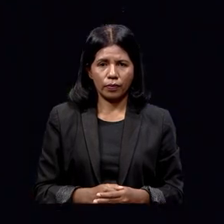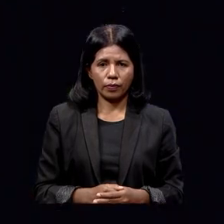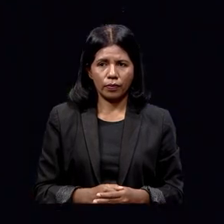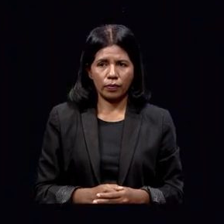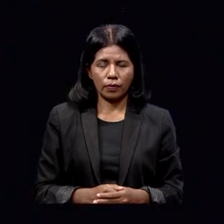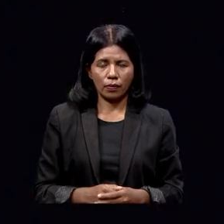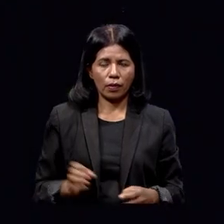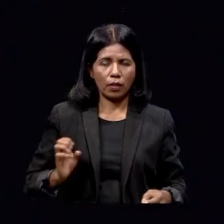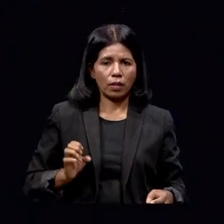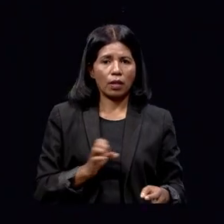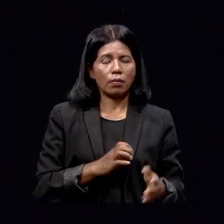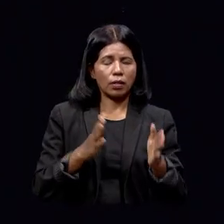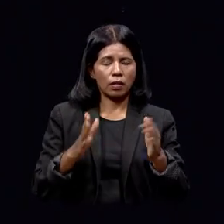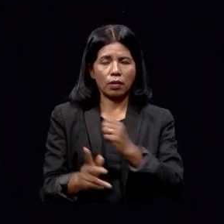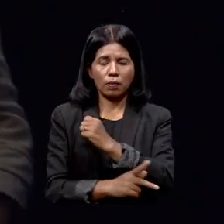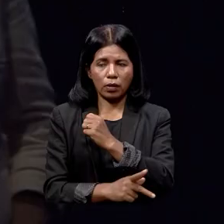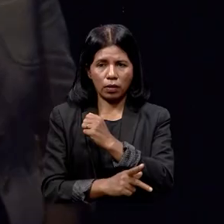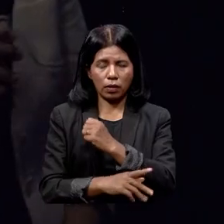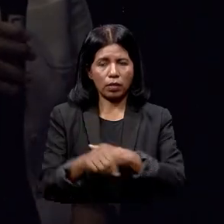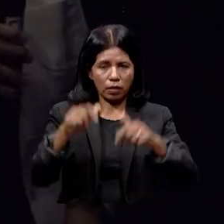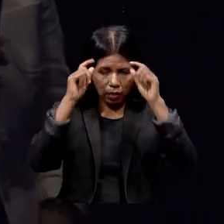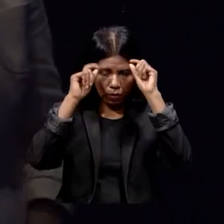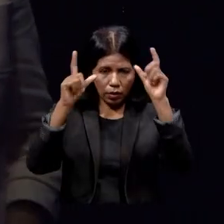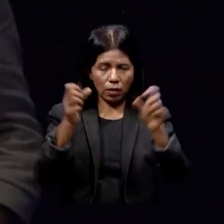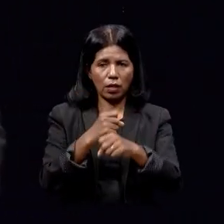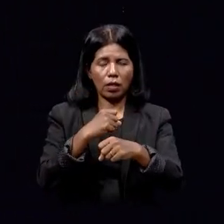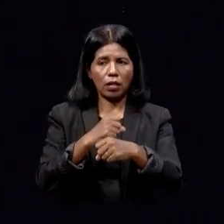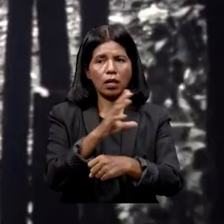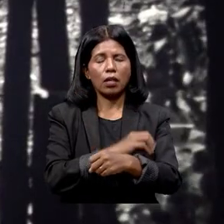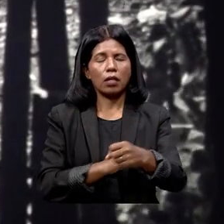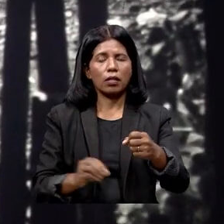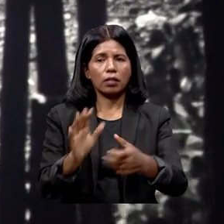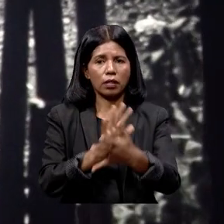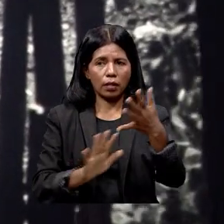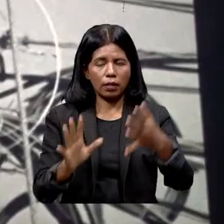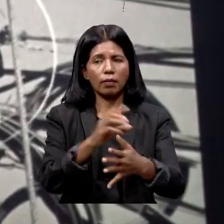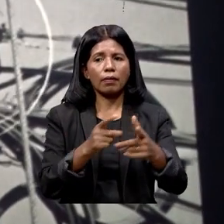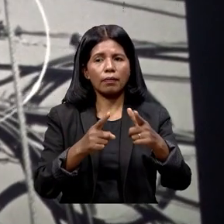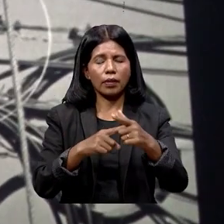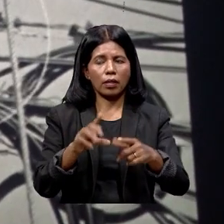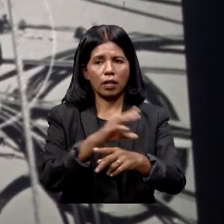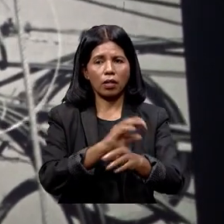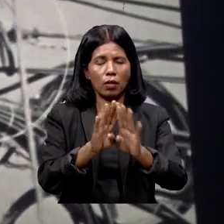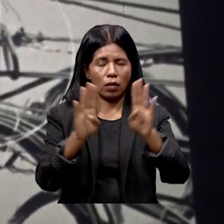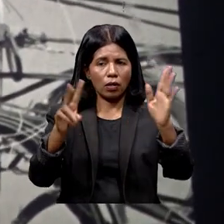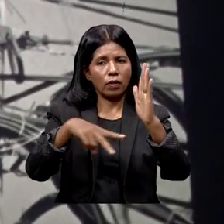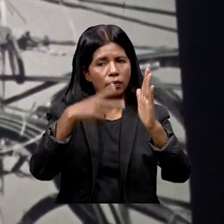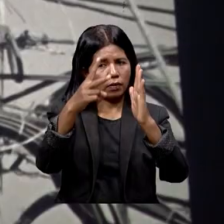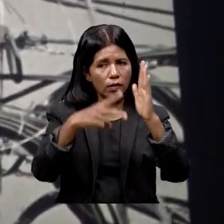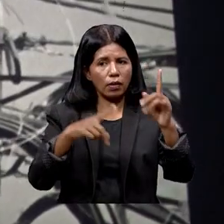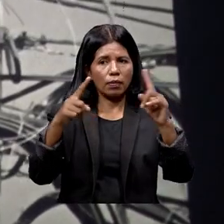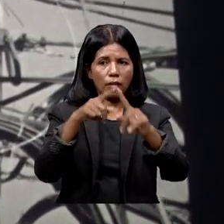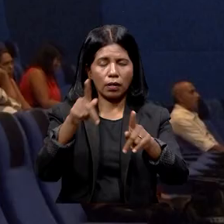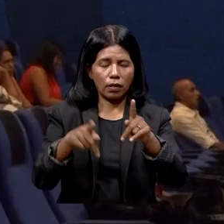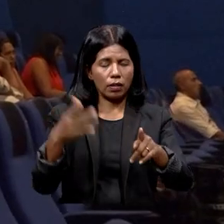A Embaixada de Portugal, no Centro Cultural Português de Timor-Leste, realiza o Festival de Cinema CPLP, o de loque filme, documentário, ba público